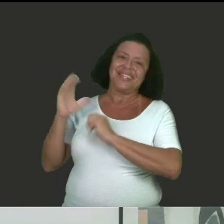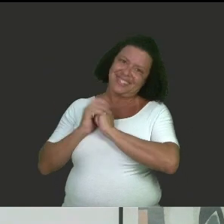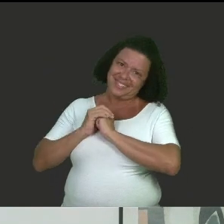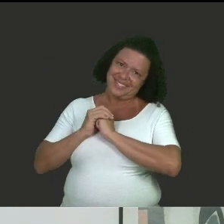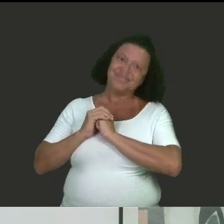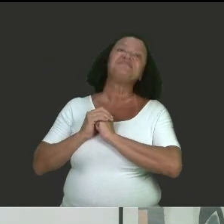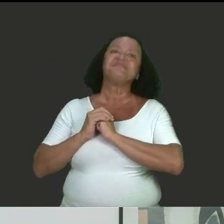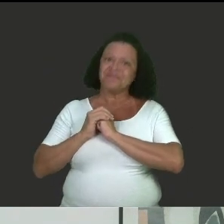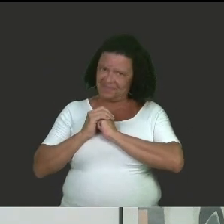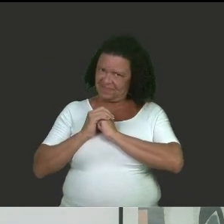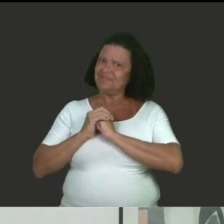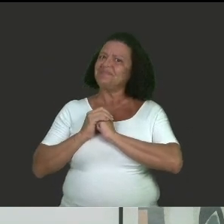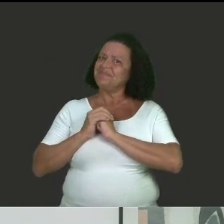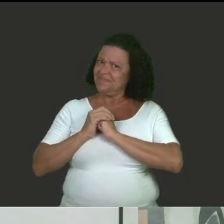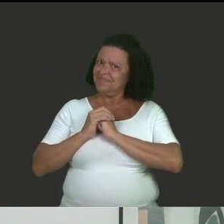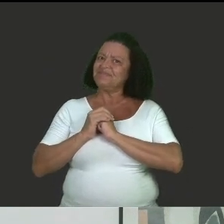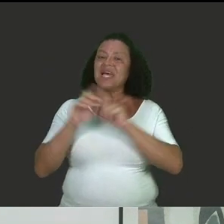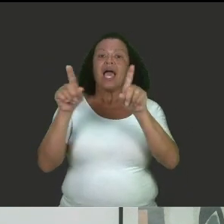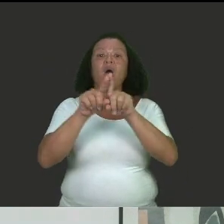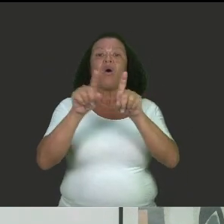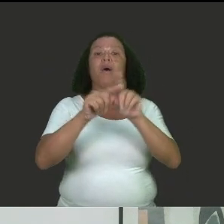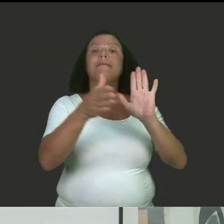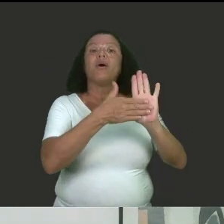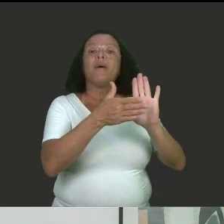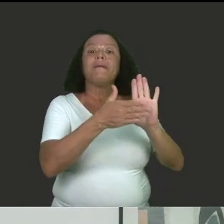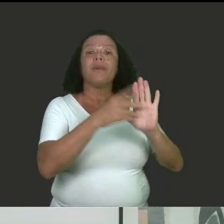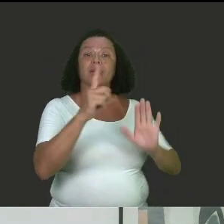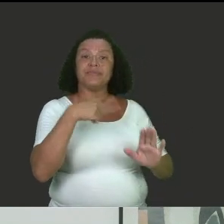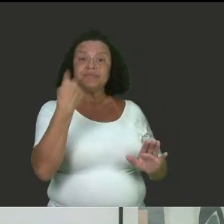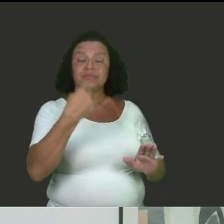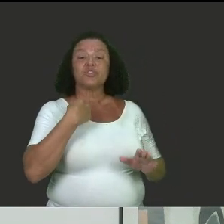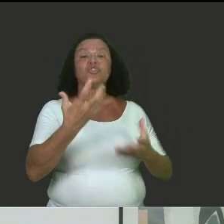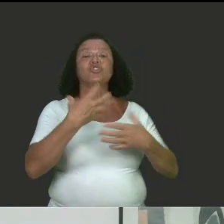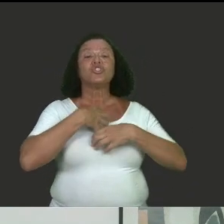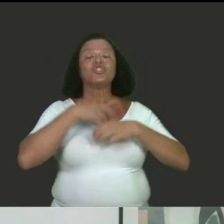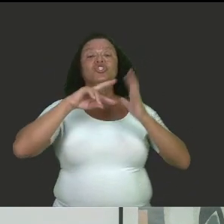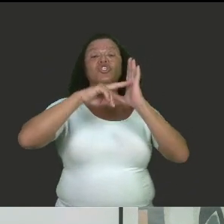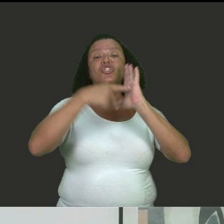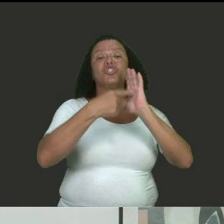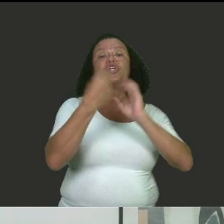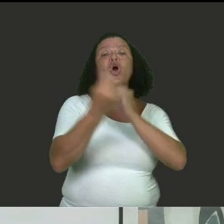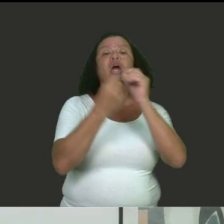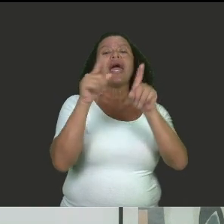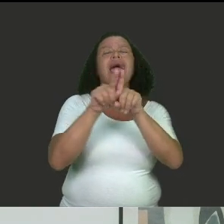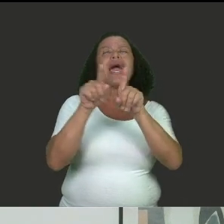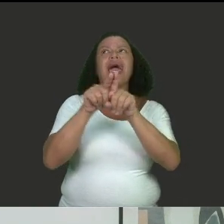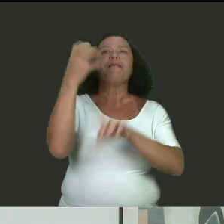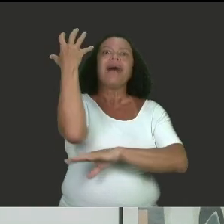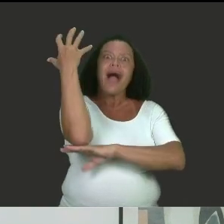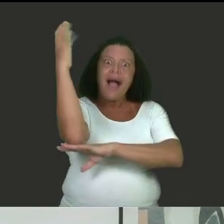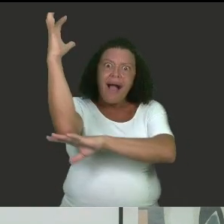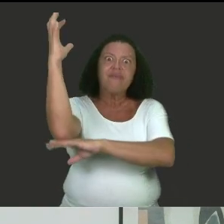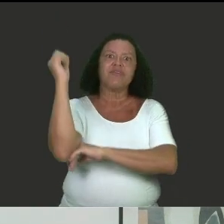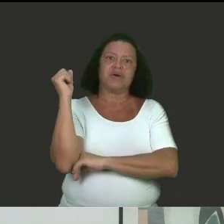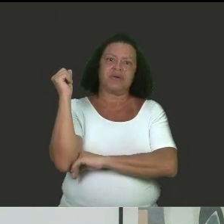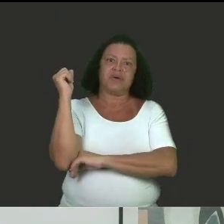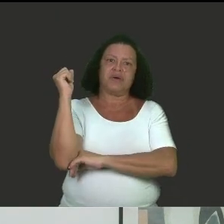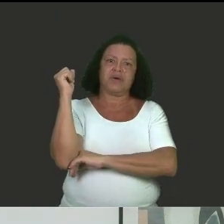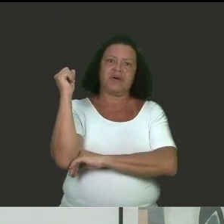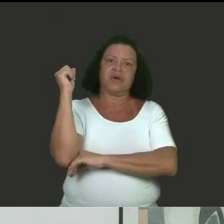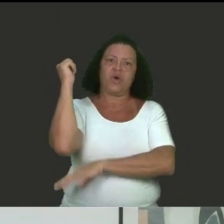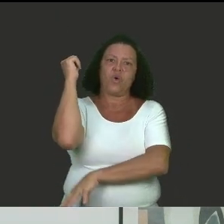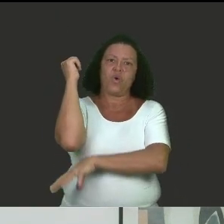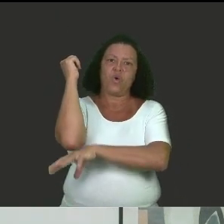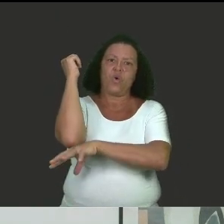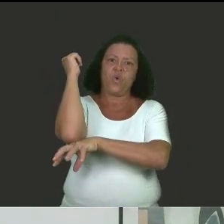sim, assim como o propósito do sentido de uma árvore absorver o gás